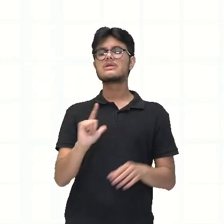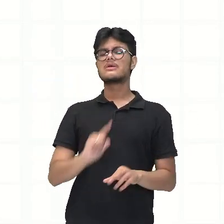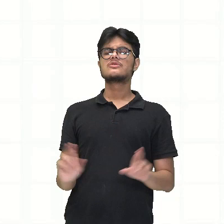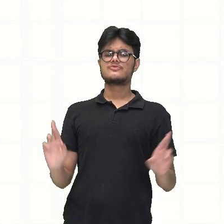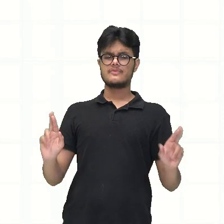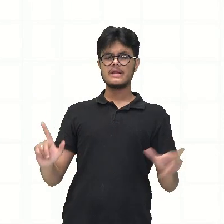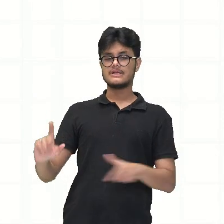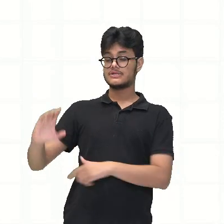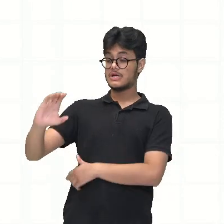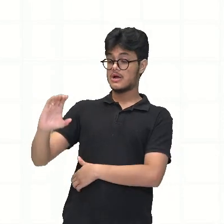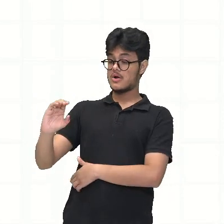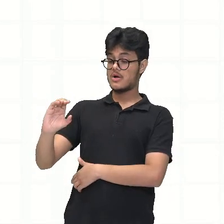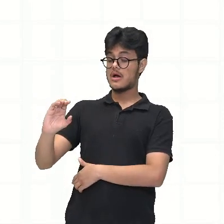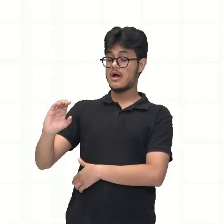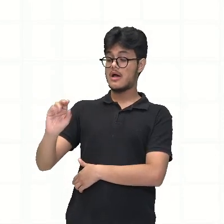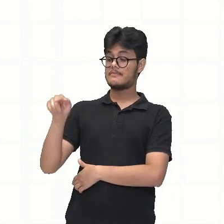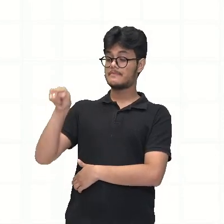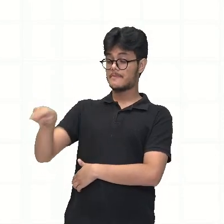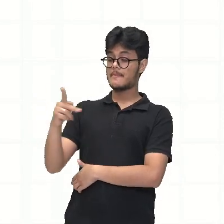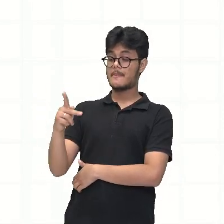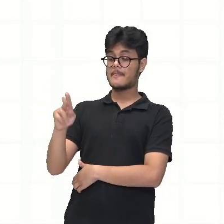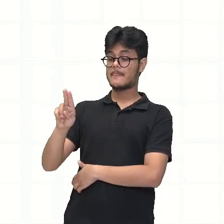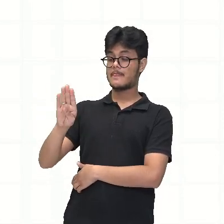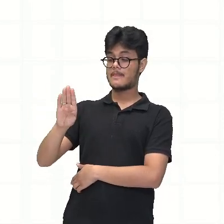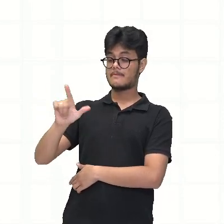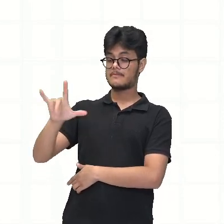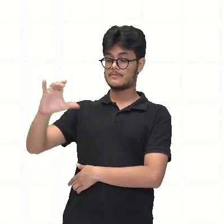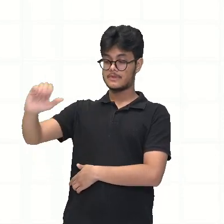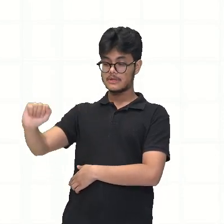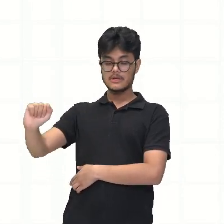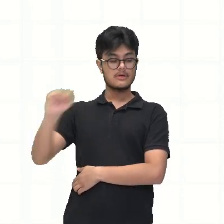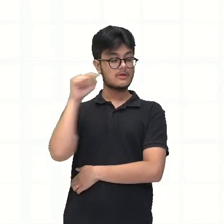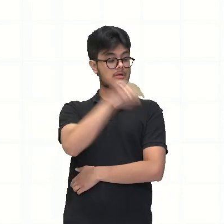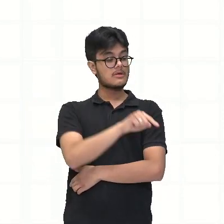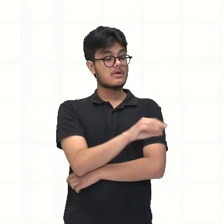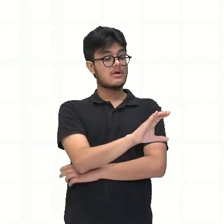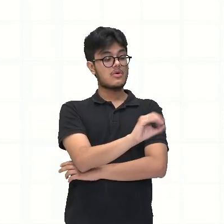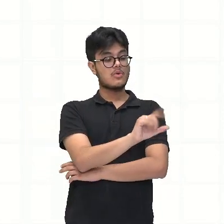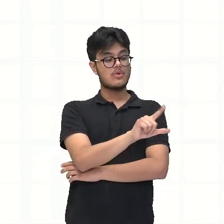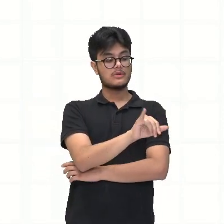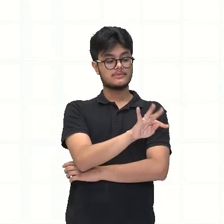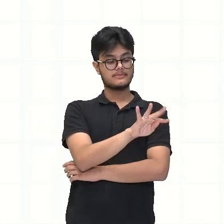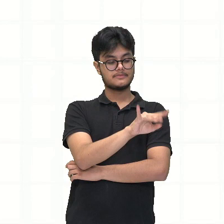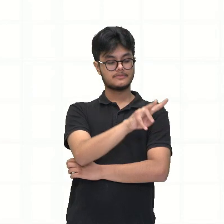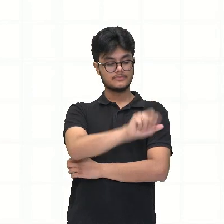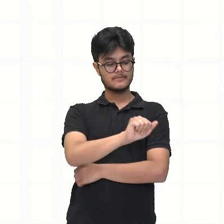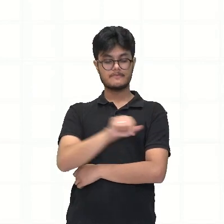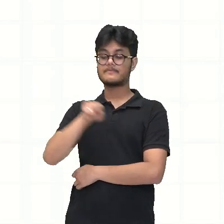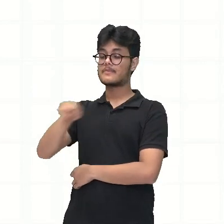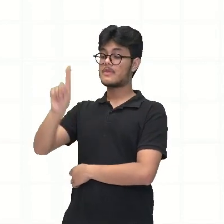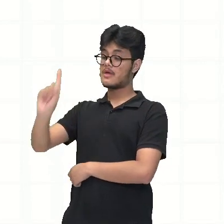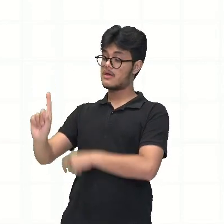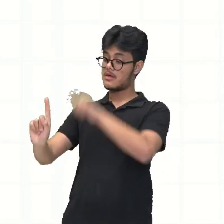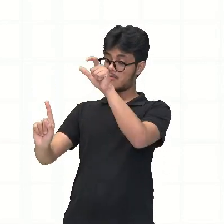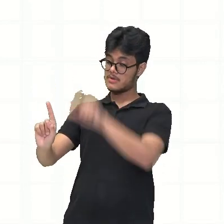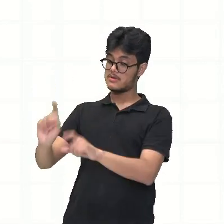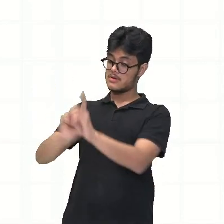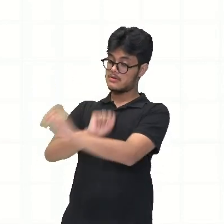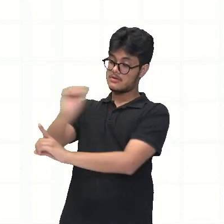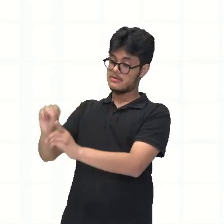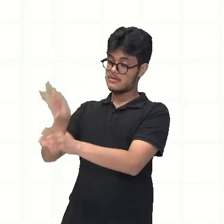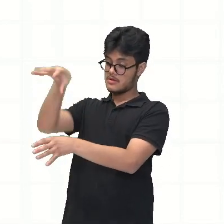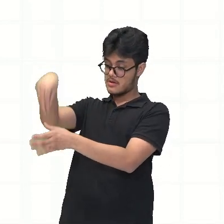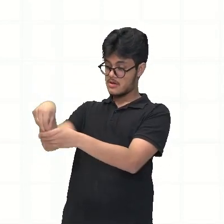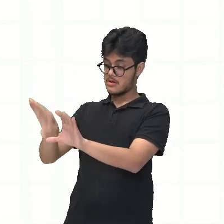diferença, tá? Saúde pública visa o indivíduo em sua comunidade. Nesse sentido,